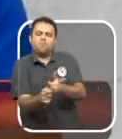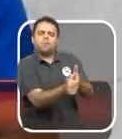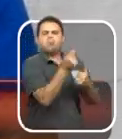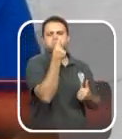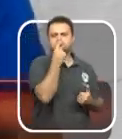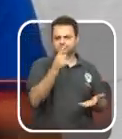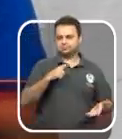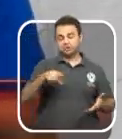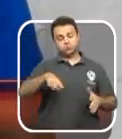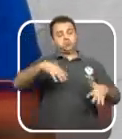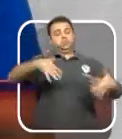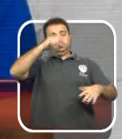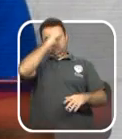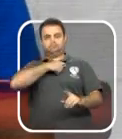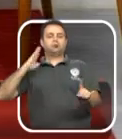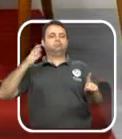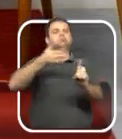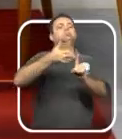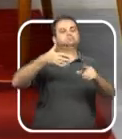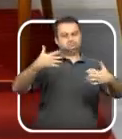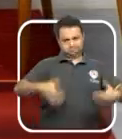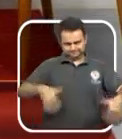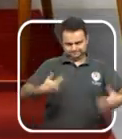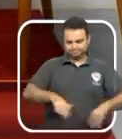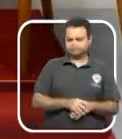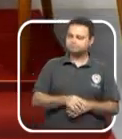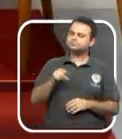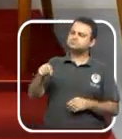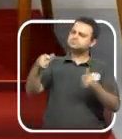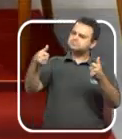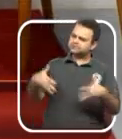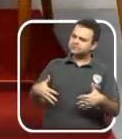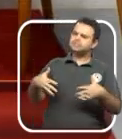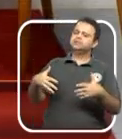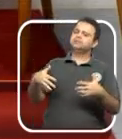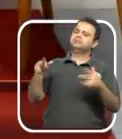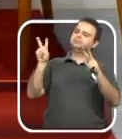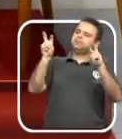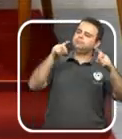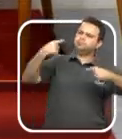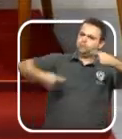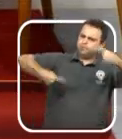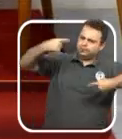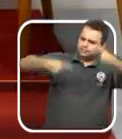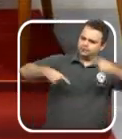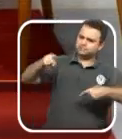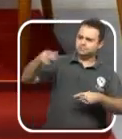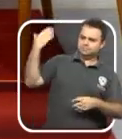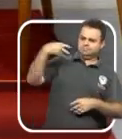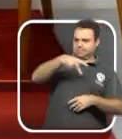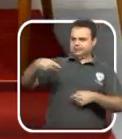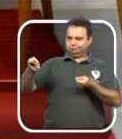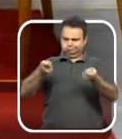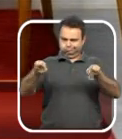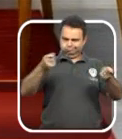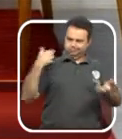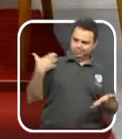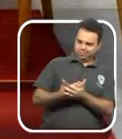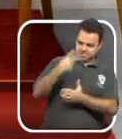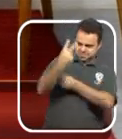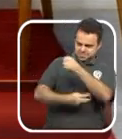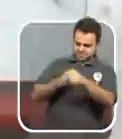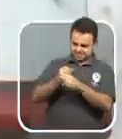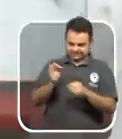para a região. Bom, nós estamos falando aí das questões políticas ligadas à sua gestão como presidente.